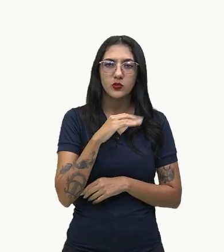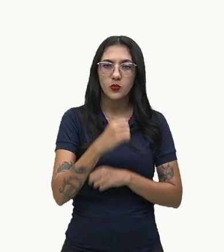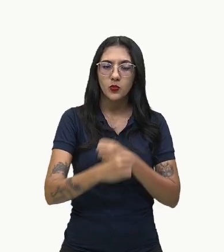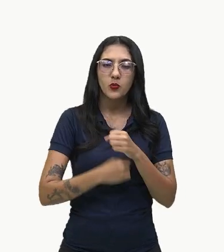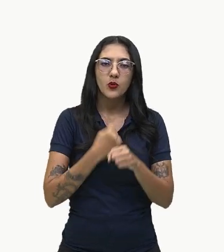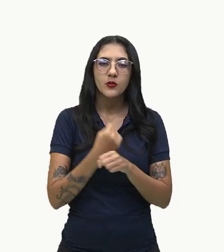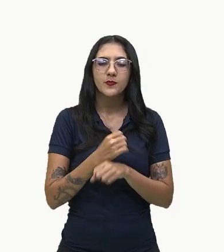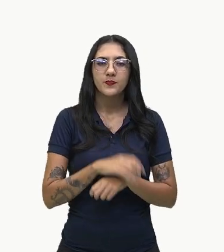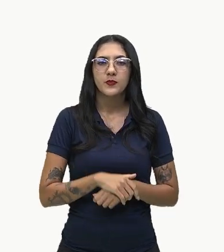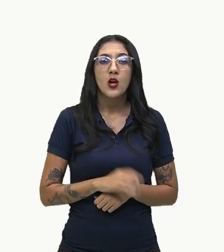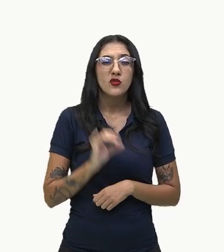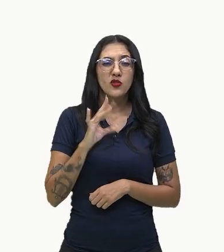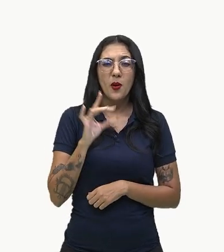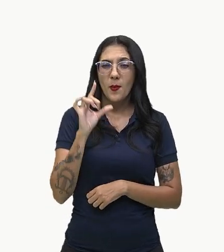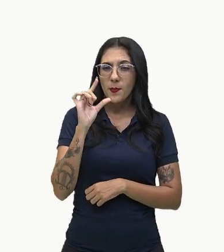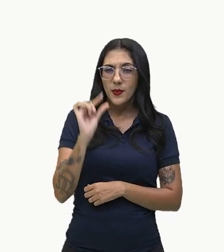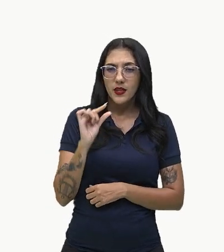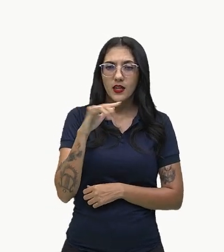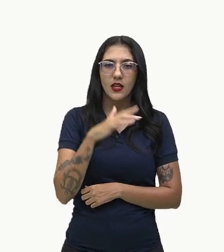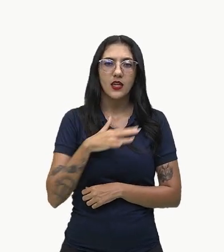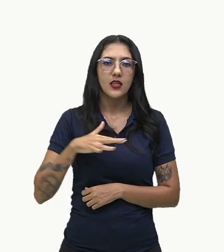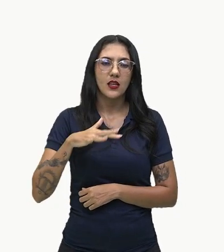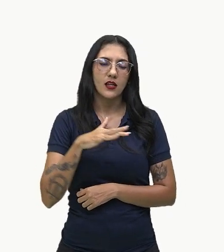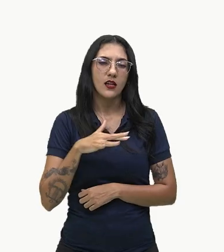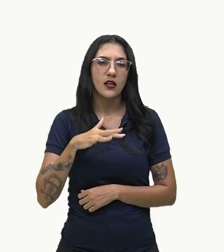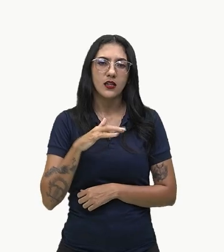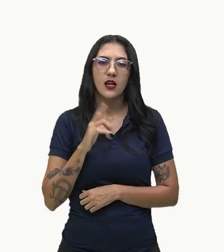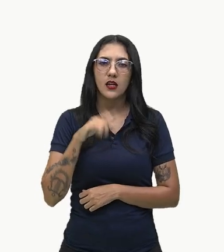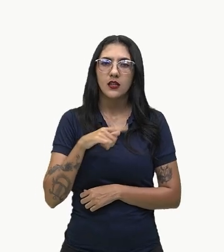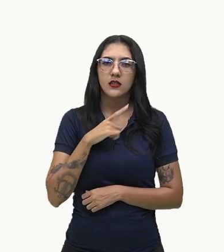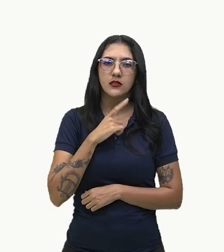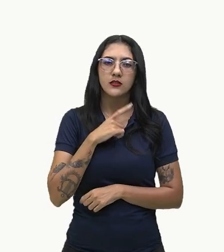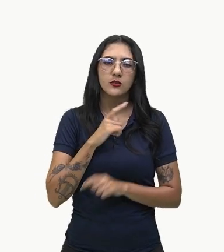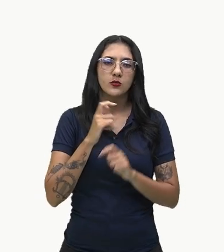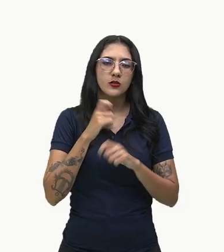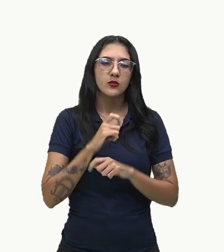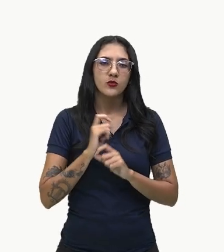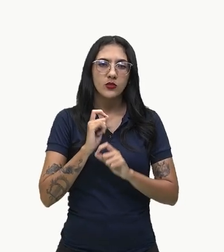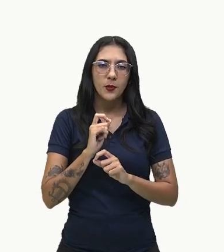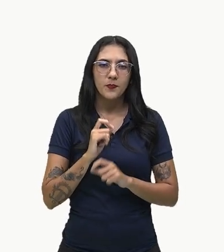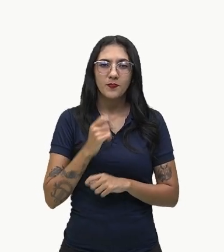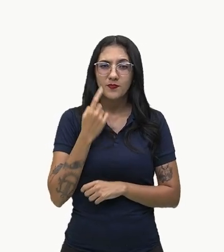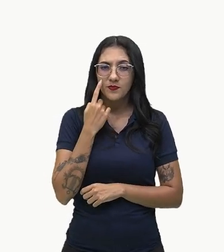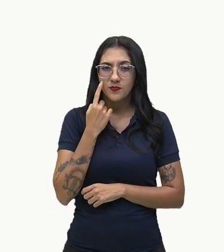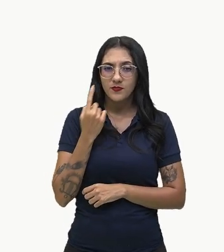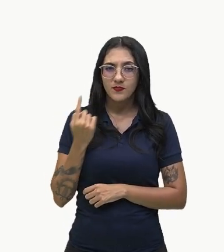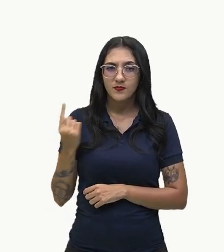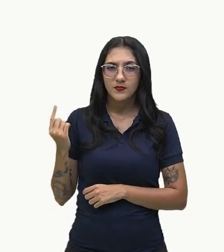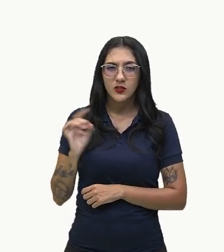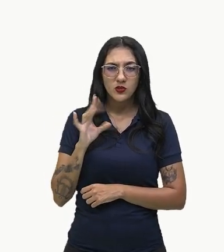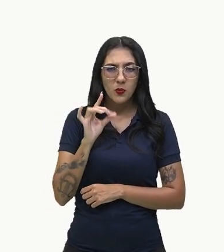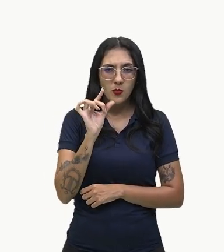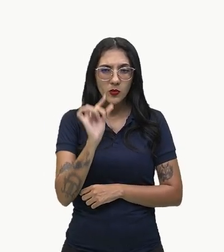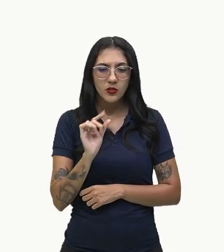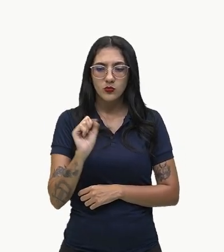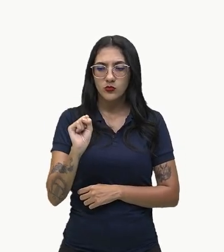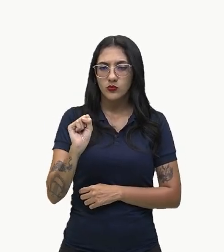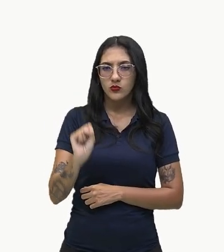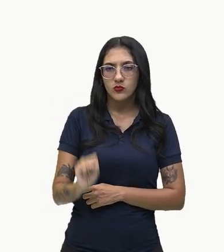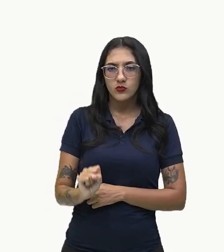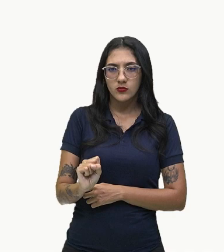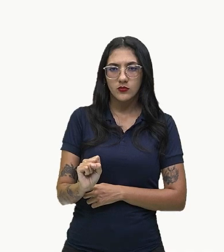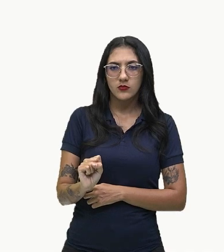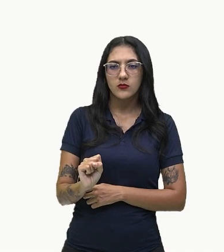do território brasileiro, que corresponde a essa pequena porção aqui do território